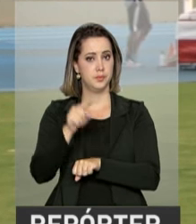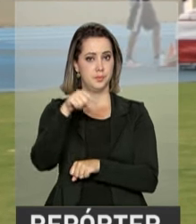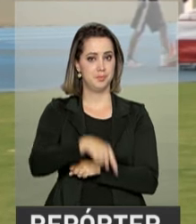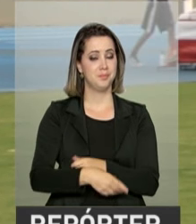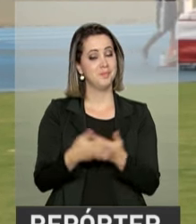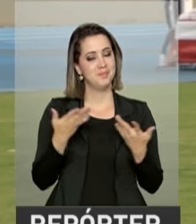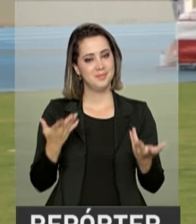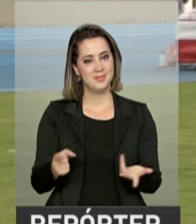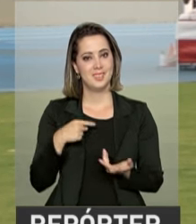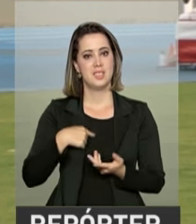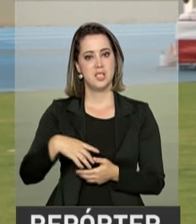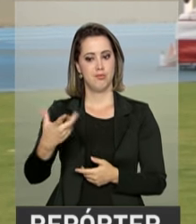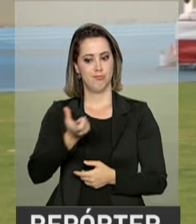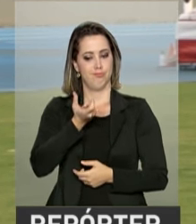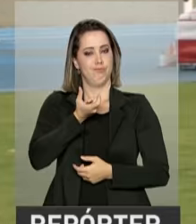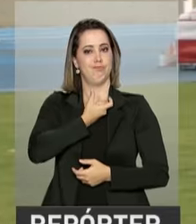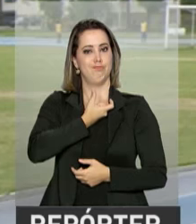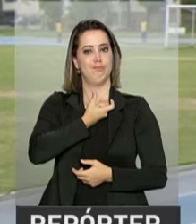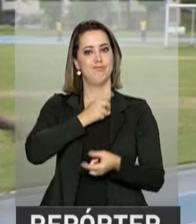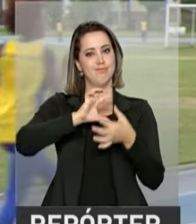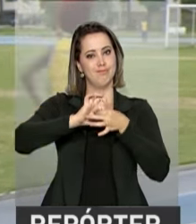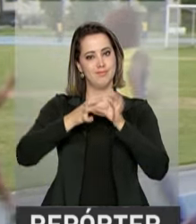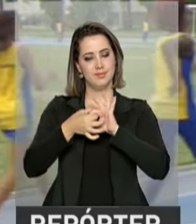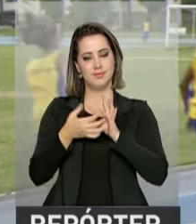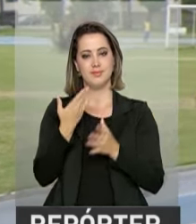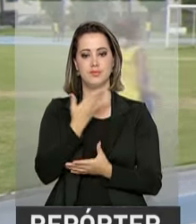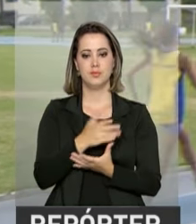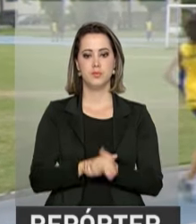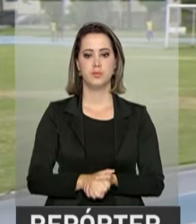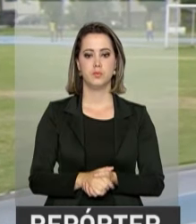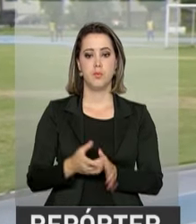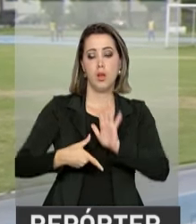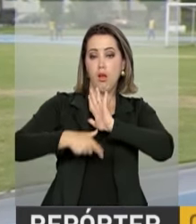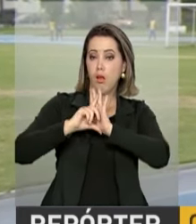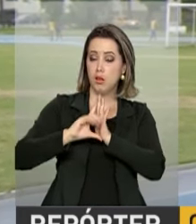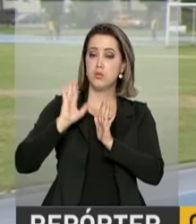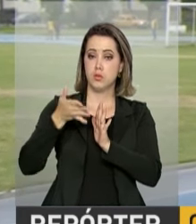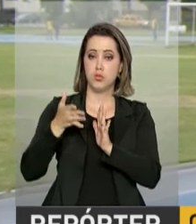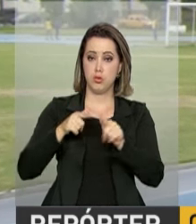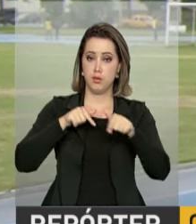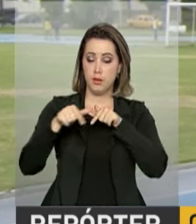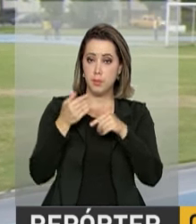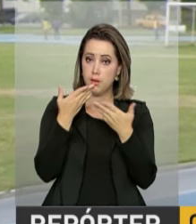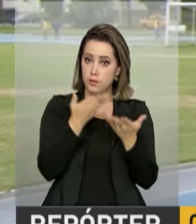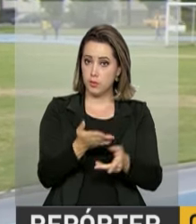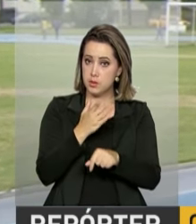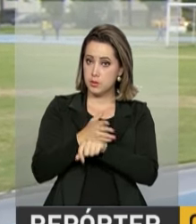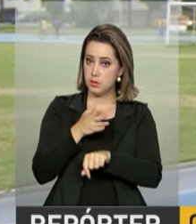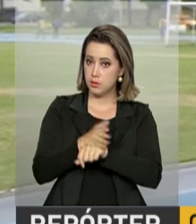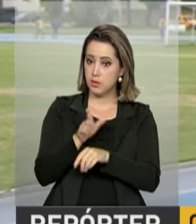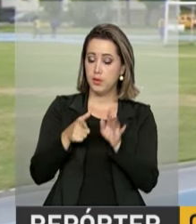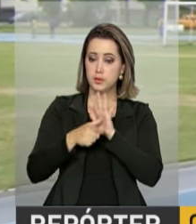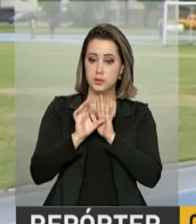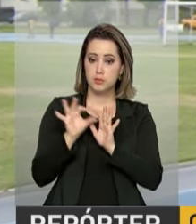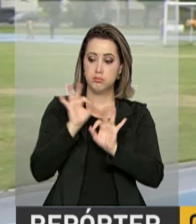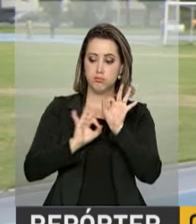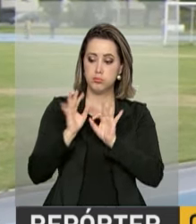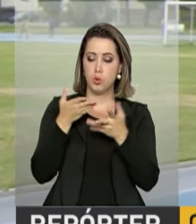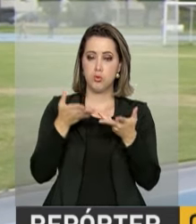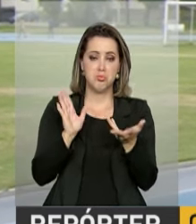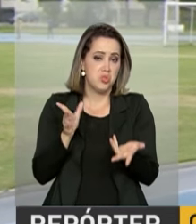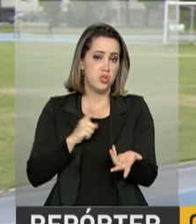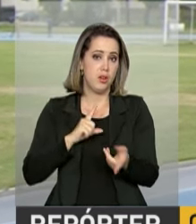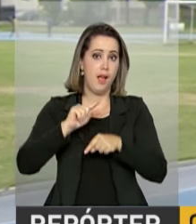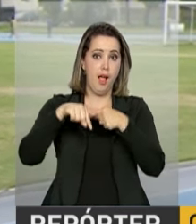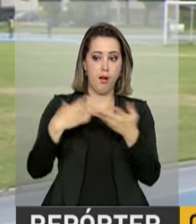se tornarem medalhistas olímpicos nós já fazemos isso antes dos jogos olímpicos com a estrutura pré existentes e depois dos jogos